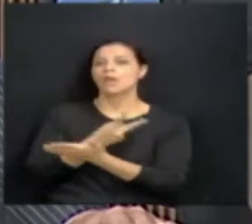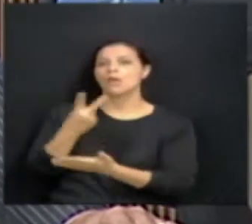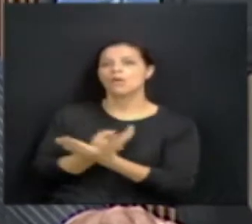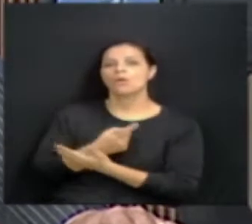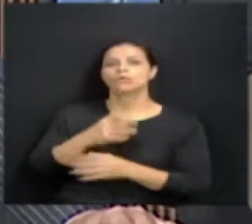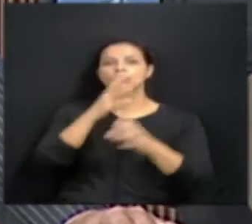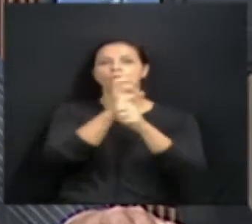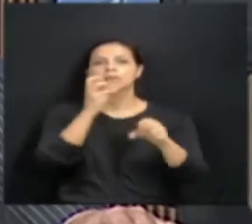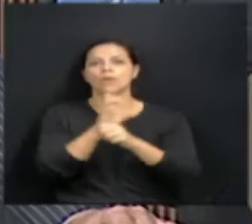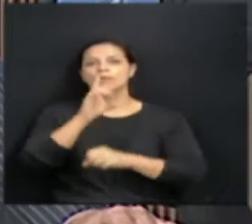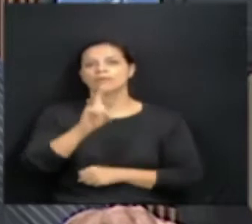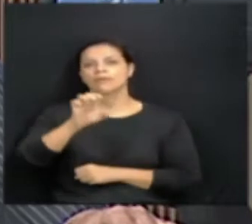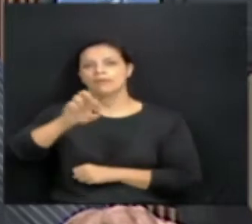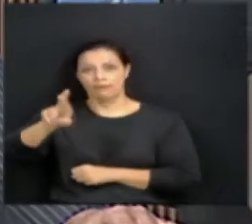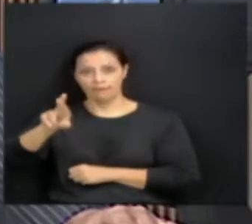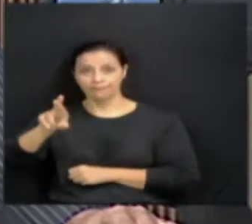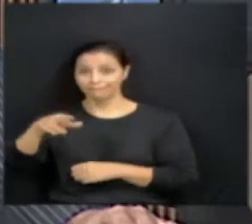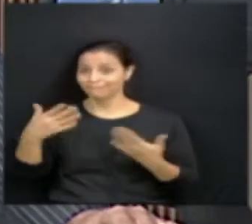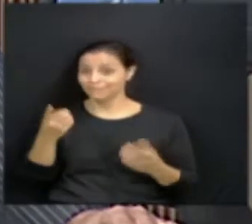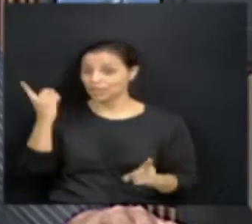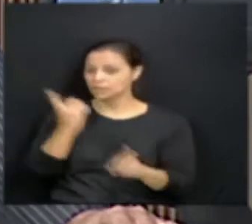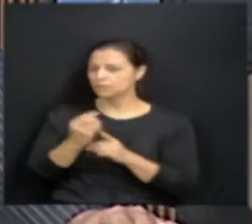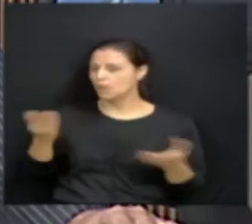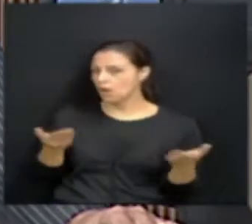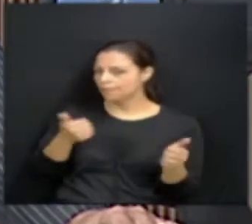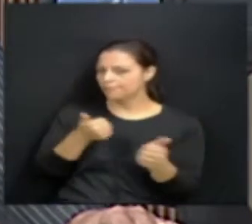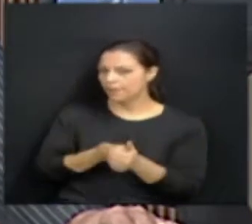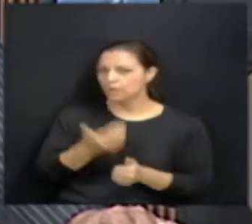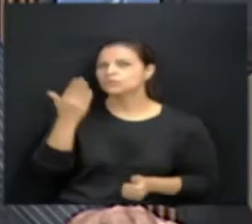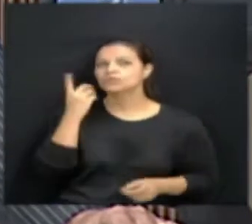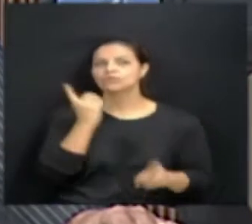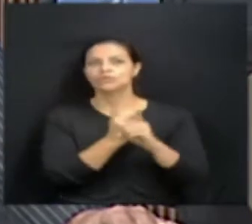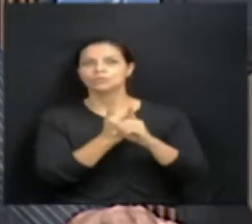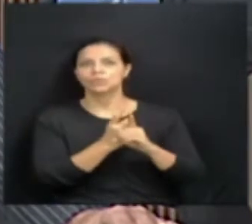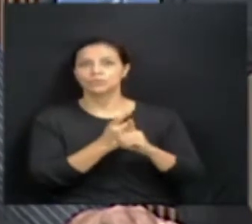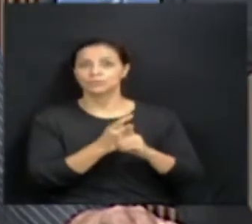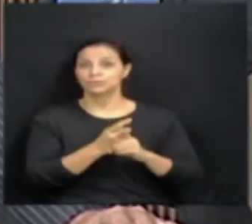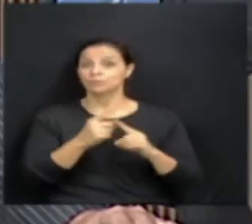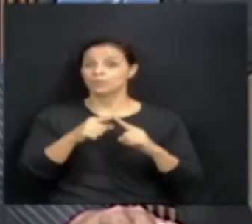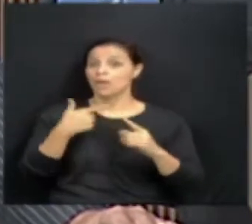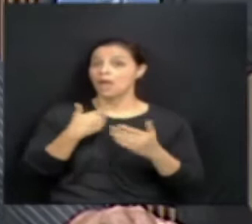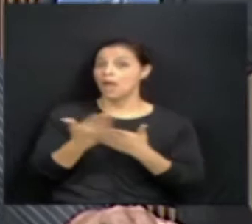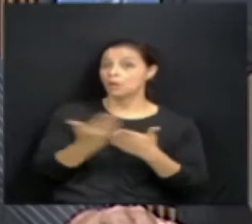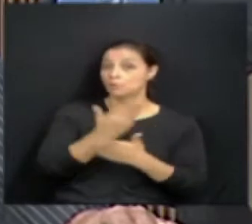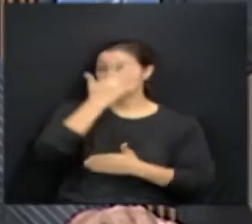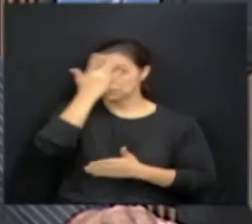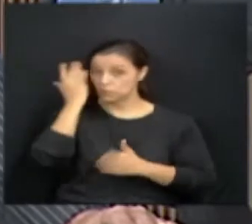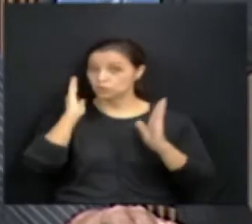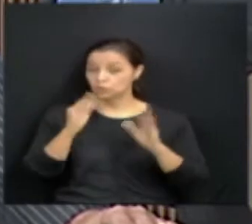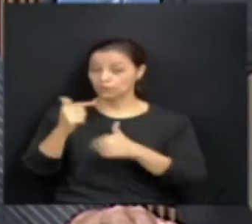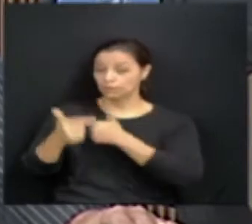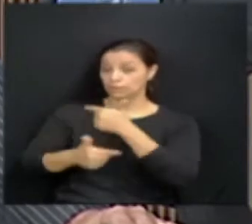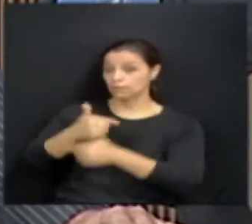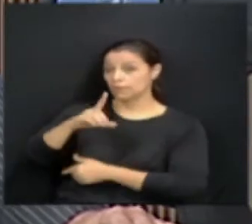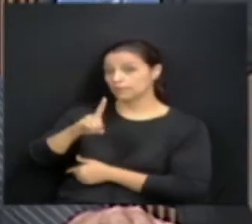DR. Erro de cálculo esse que foi descoberto há algum tempo por funcionários de carreira do DR